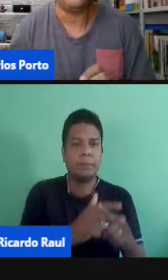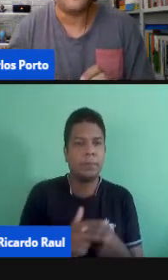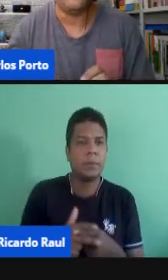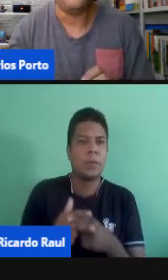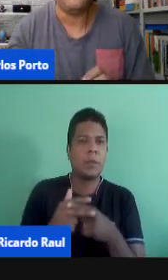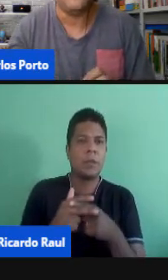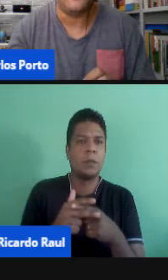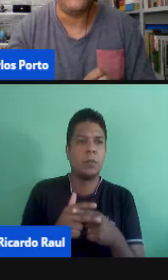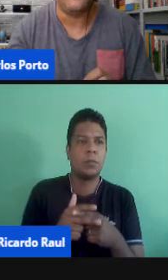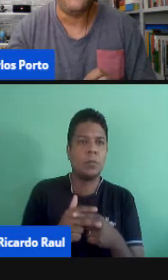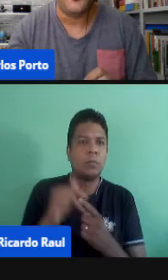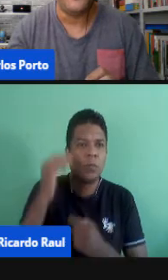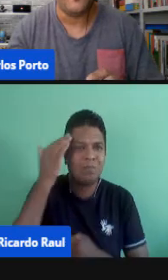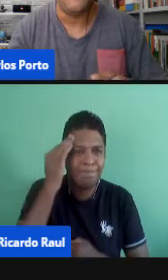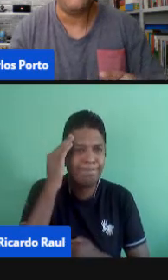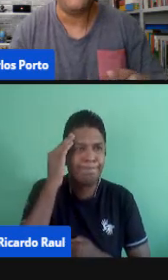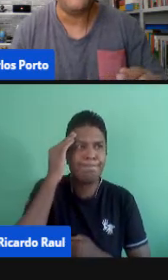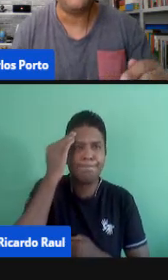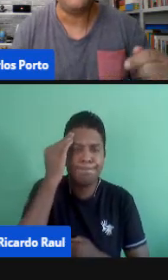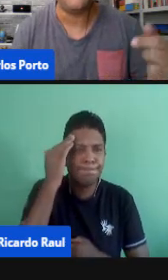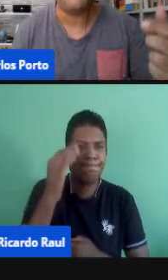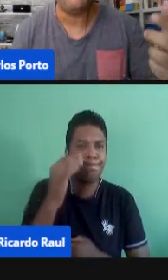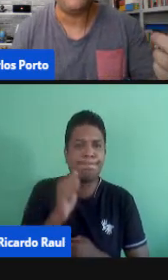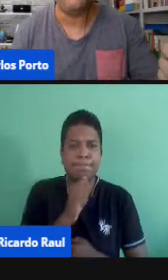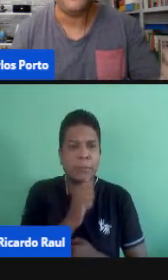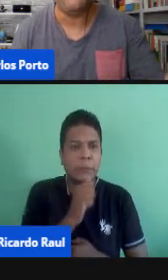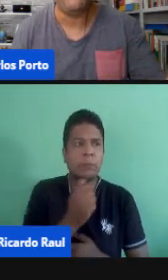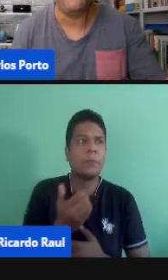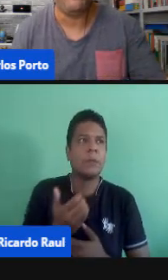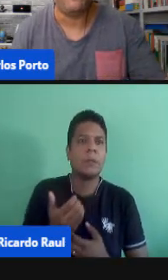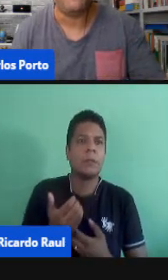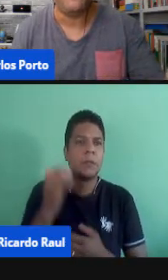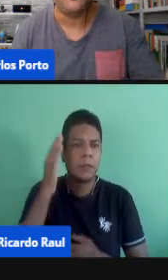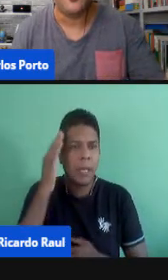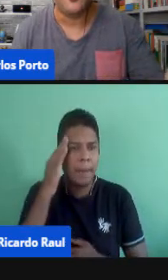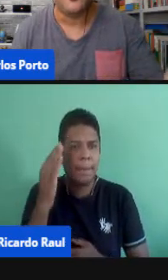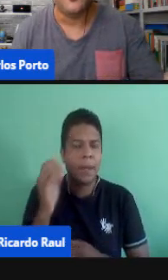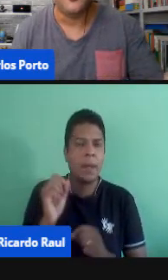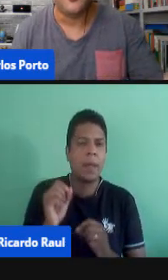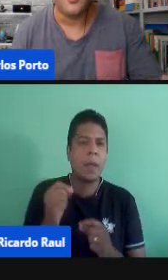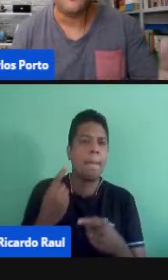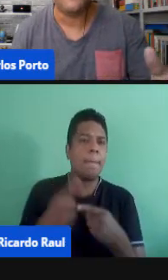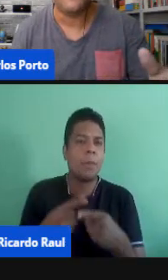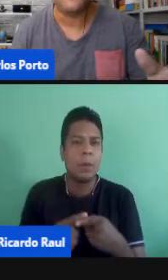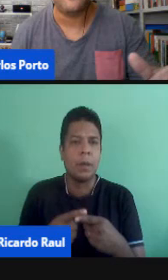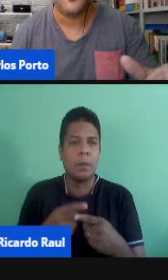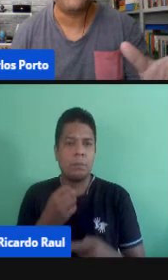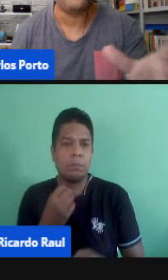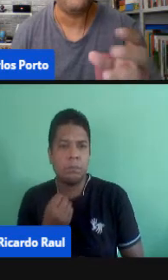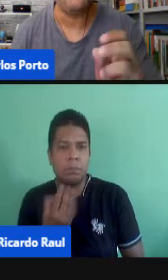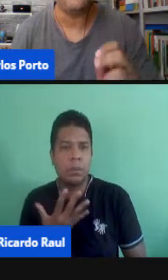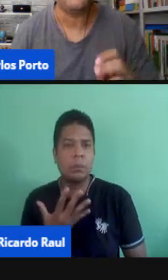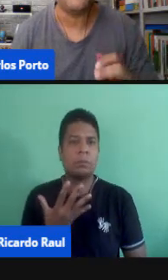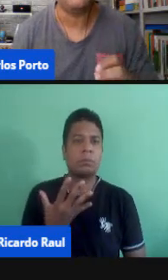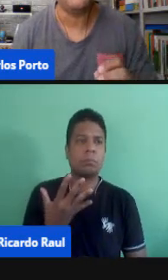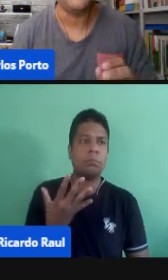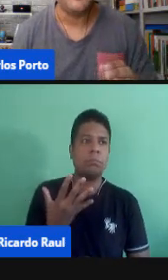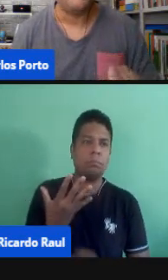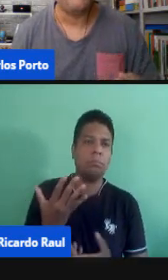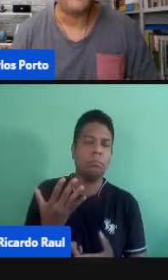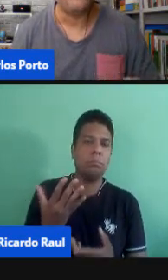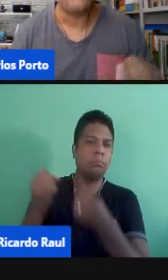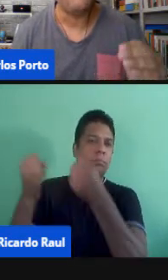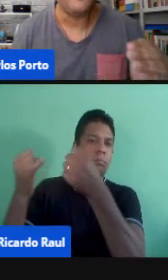entender o que está acontecendo e, ao mesmo tempo, sem saber o benefício que essas questões podem